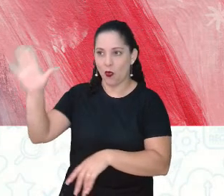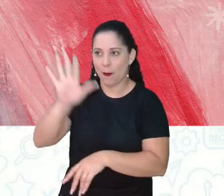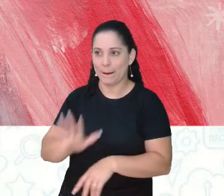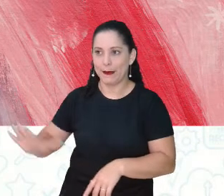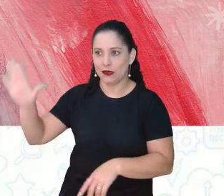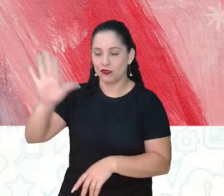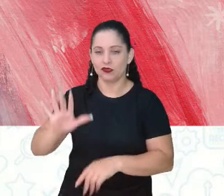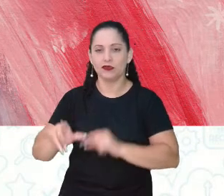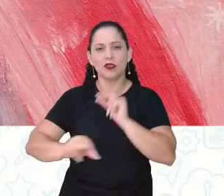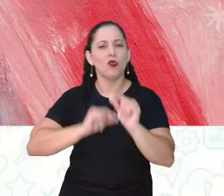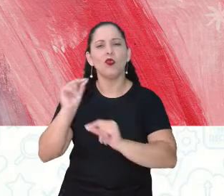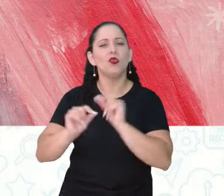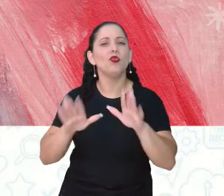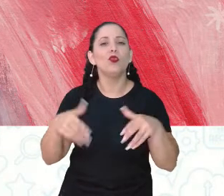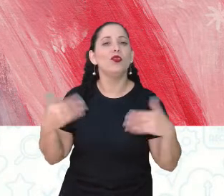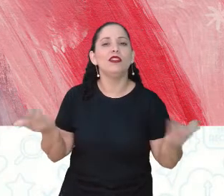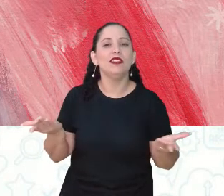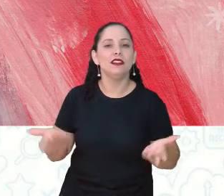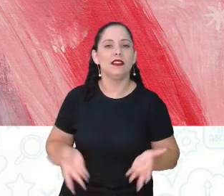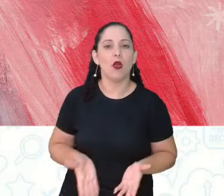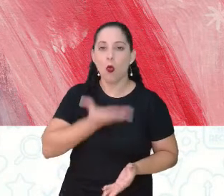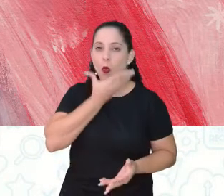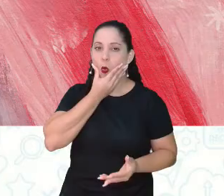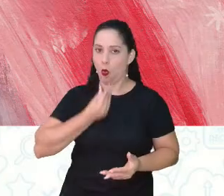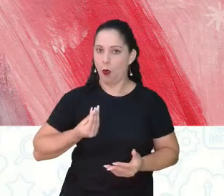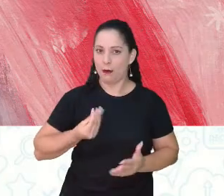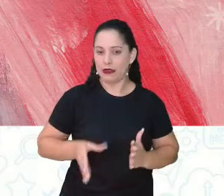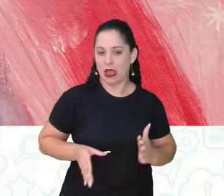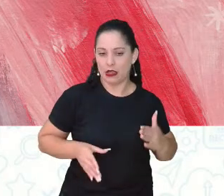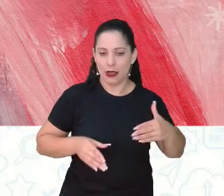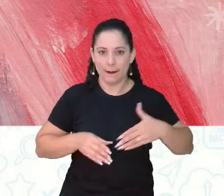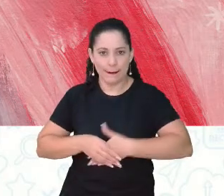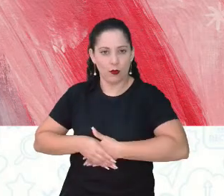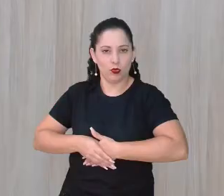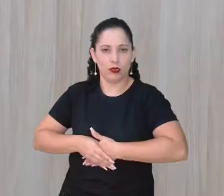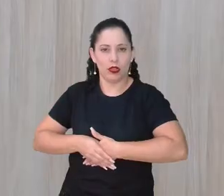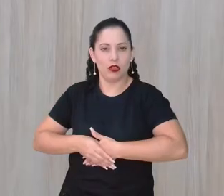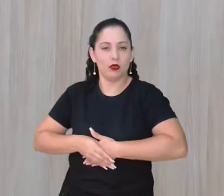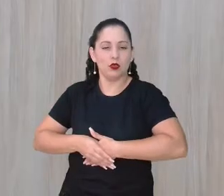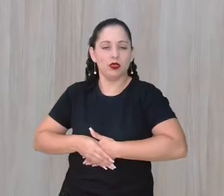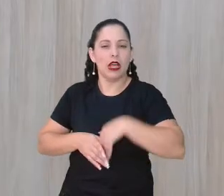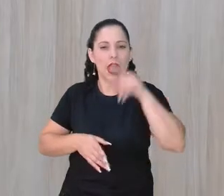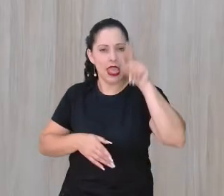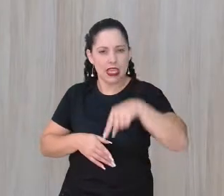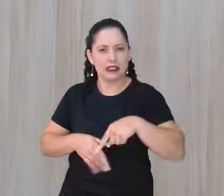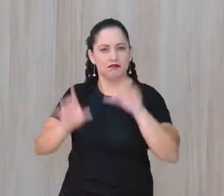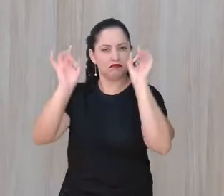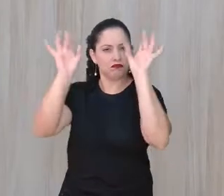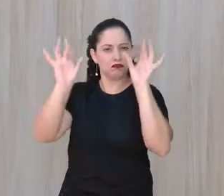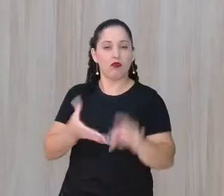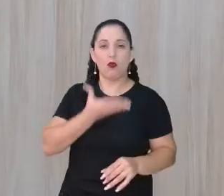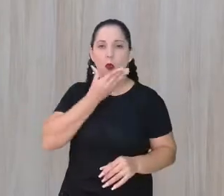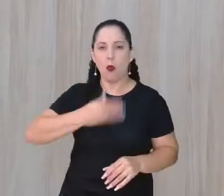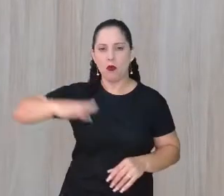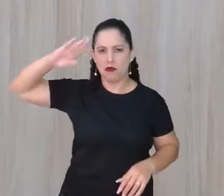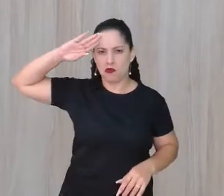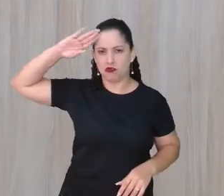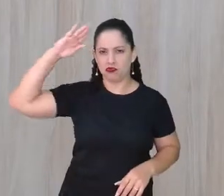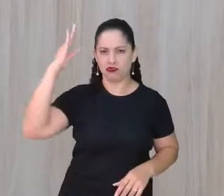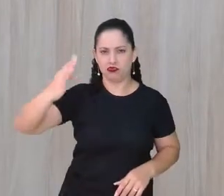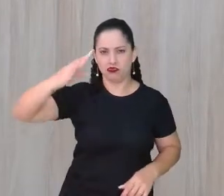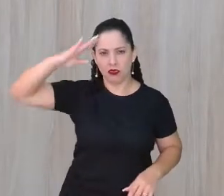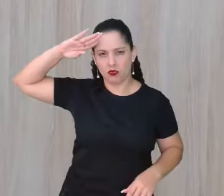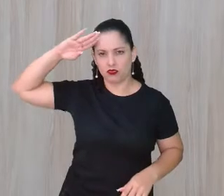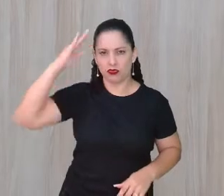de Napoleão começa a tomar destaque aí, né? Então, Napoleão foi um general onde começou